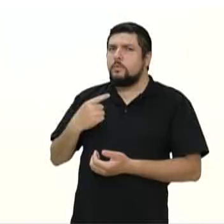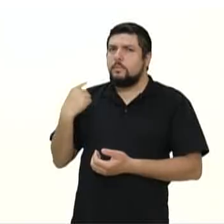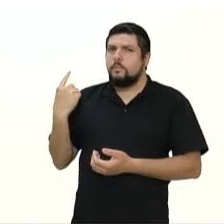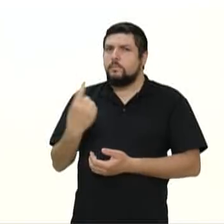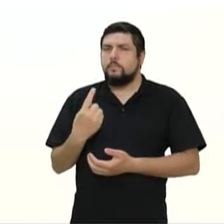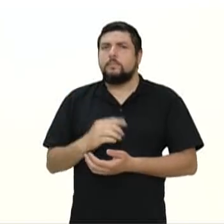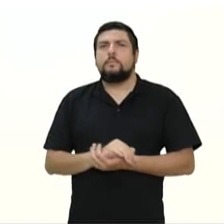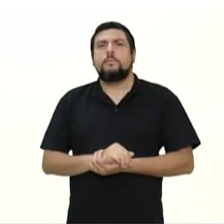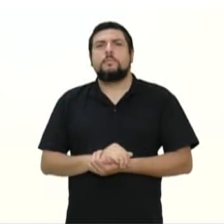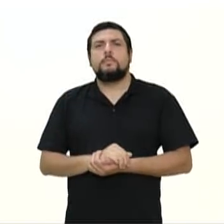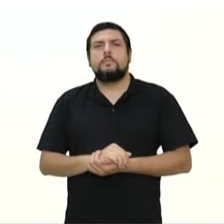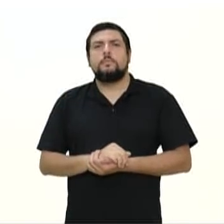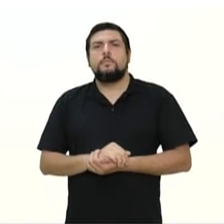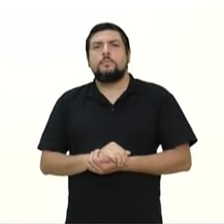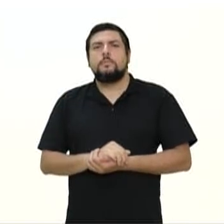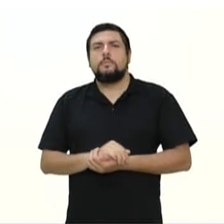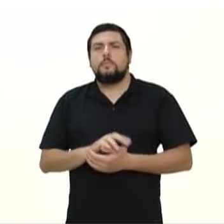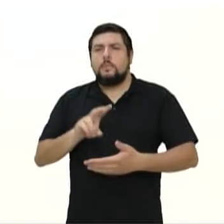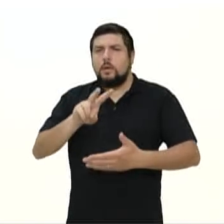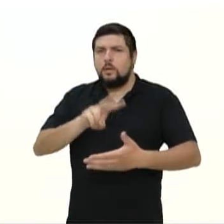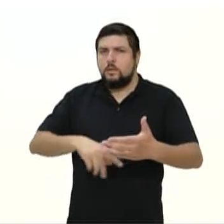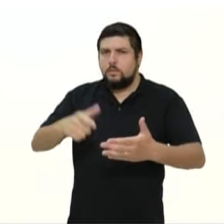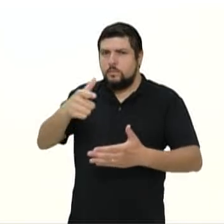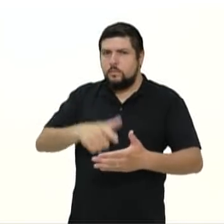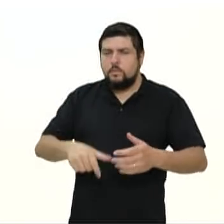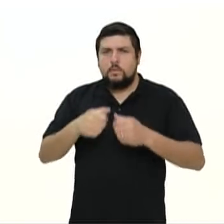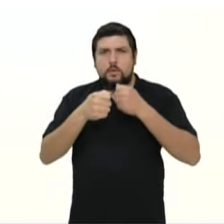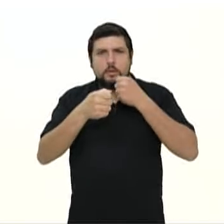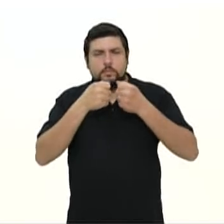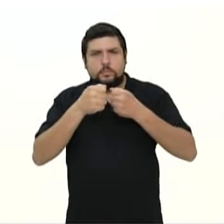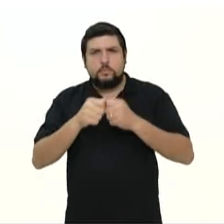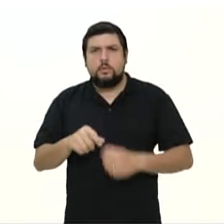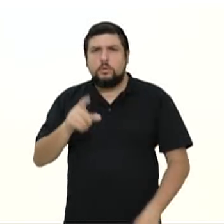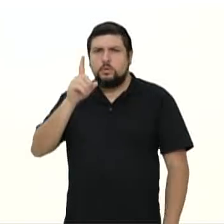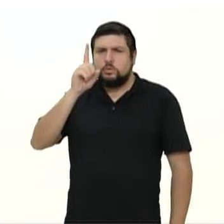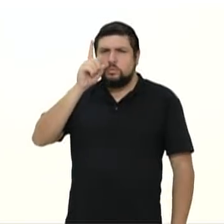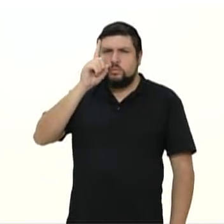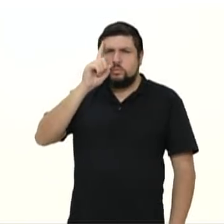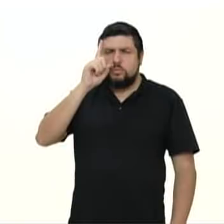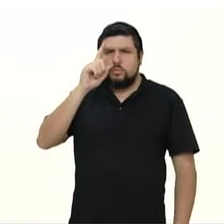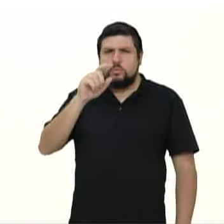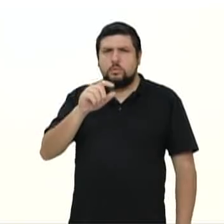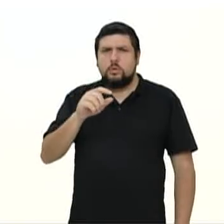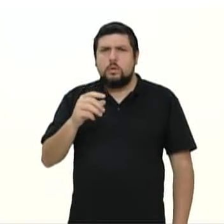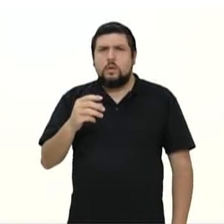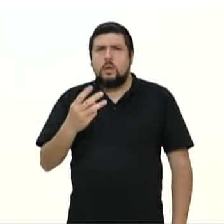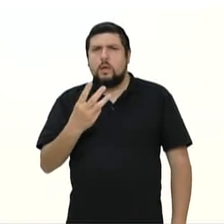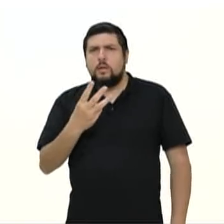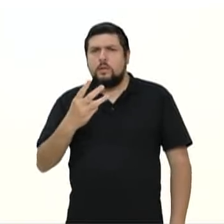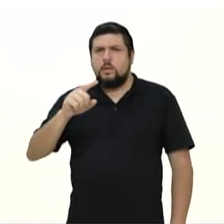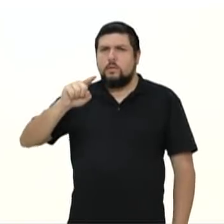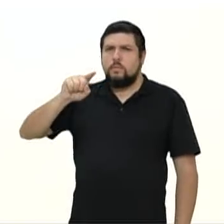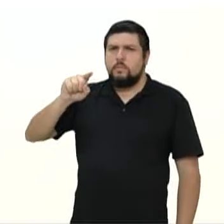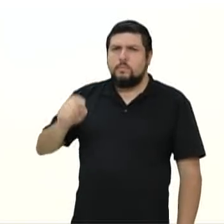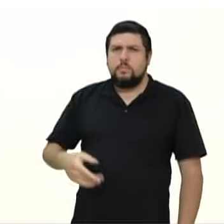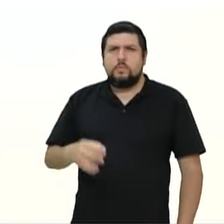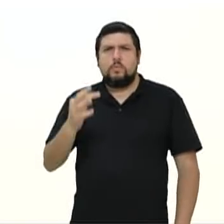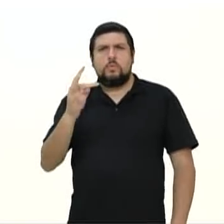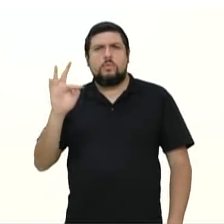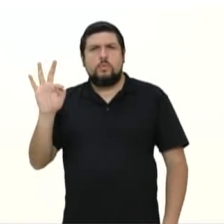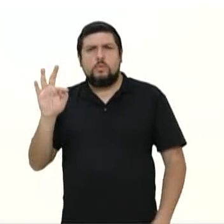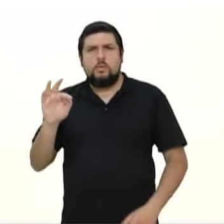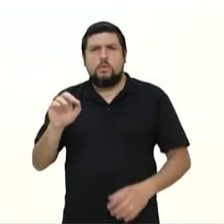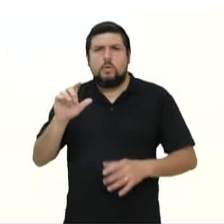Releia o trecho da reportagem. Diariamente, mais de 3.000 toneladas de resíduos do Distrito